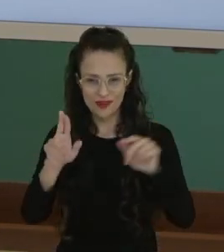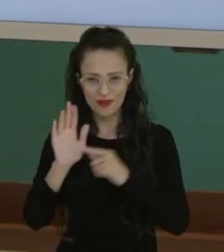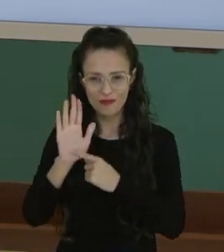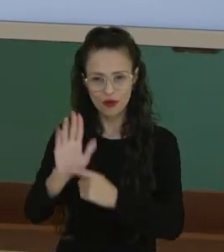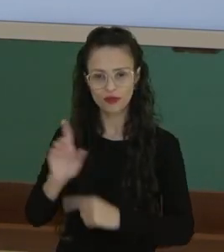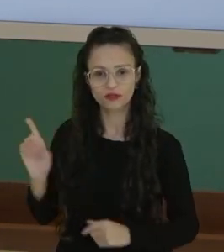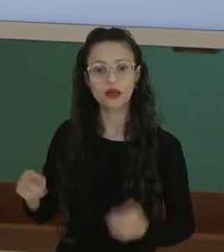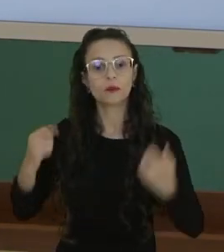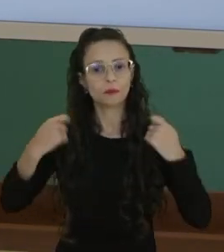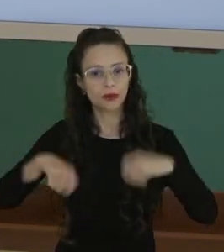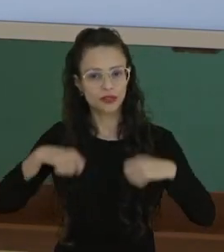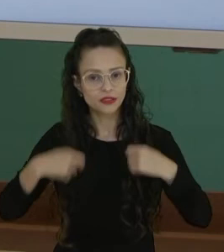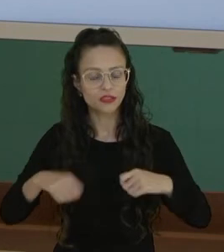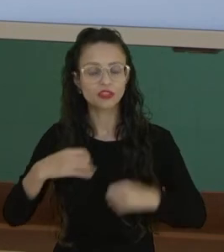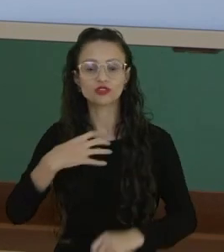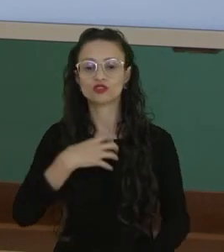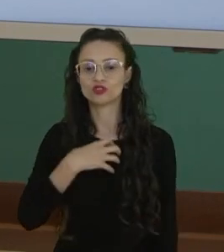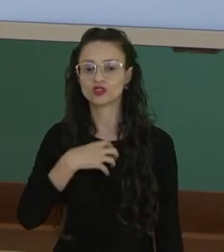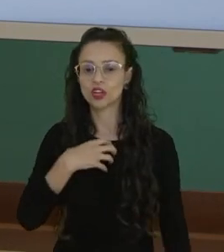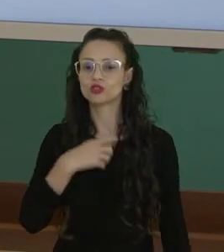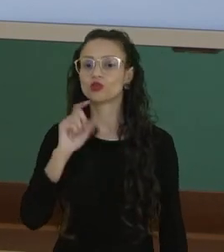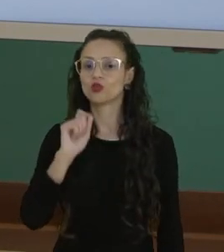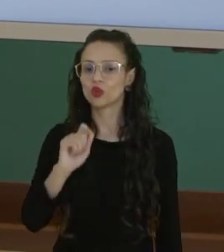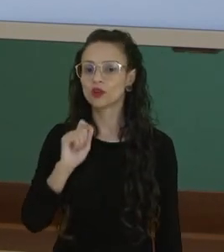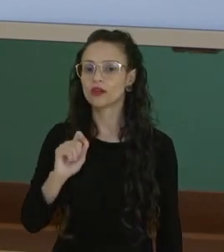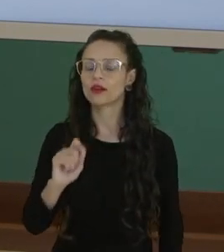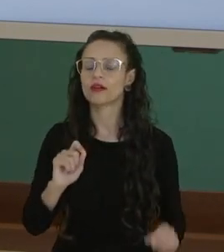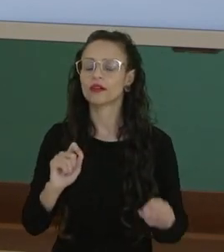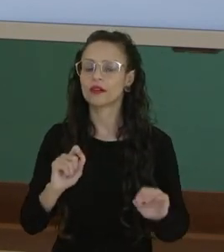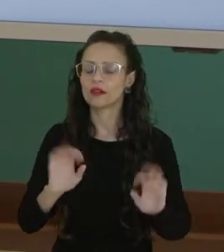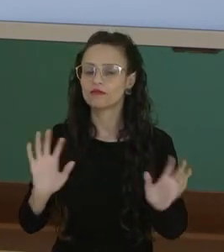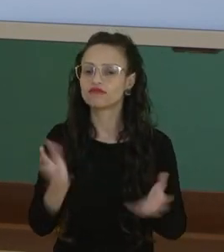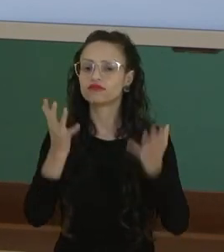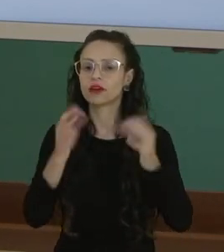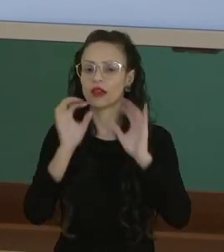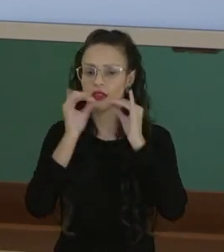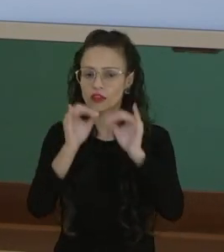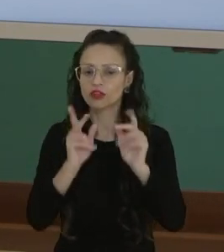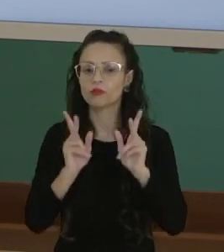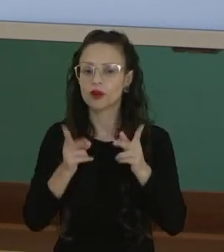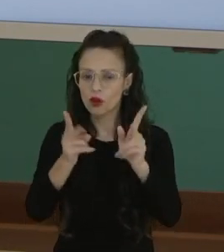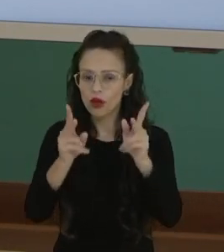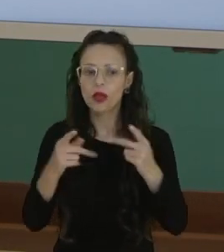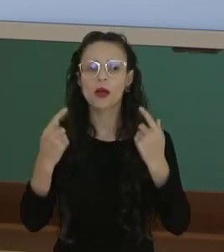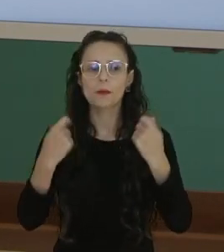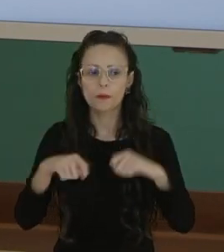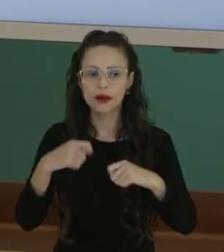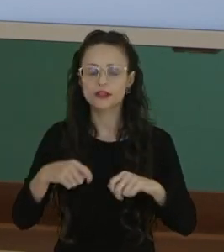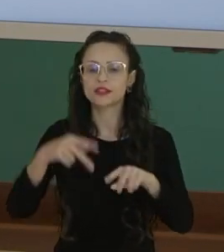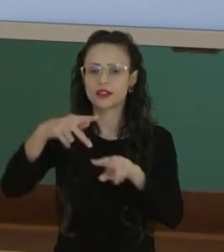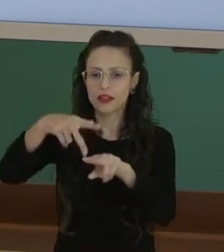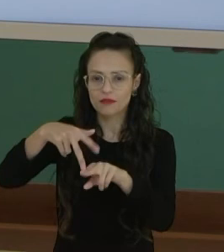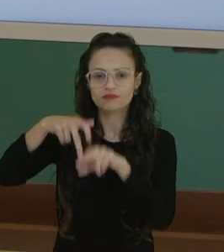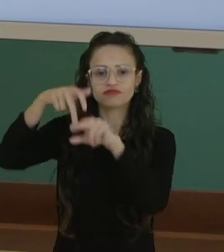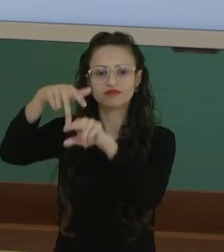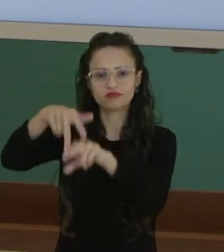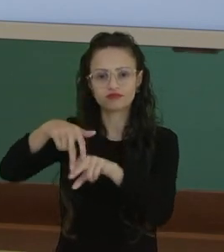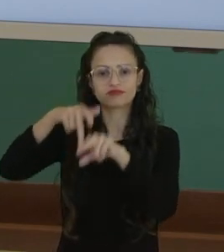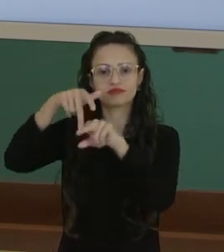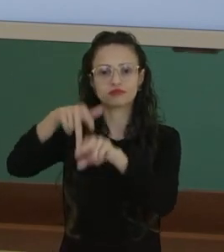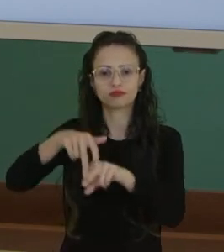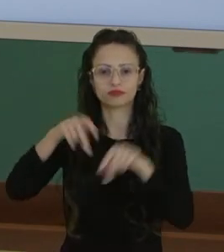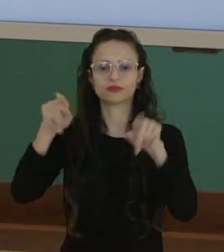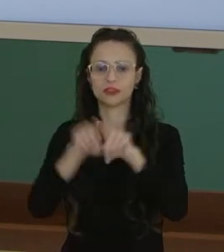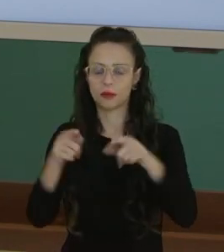ele precisa de alguma forma promover alguma energia para poder manter aquilo ali. Ou seja, tem a questão do embalo, ele vai para frente, vai para trás,